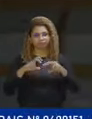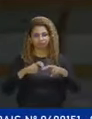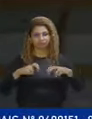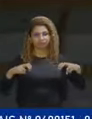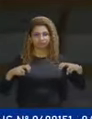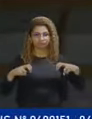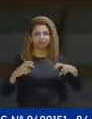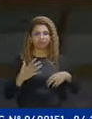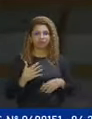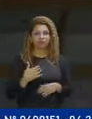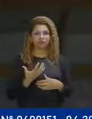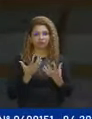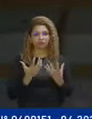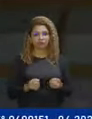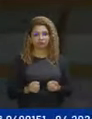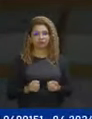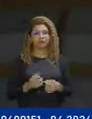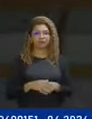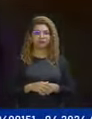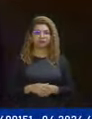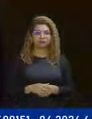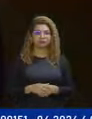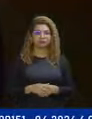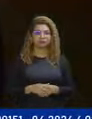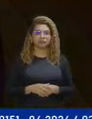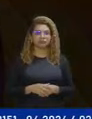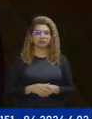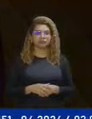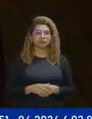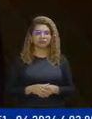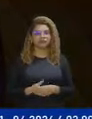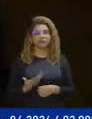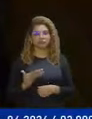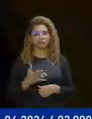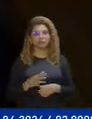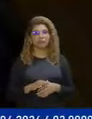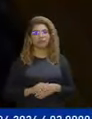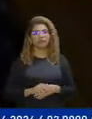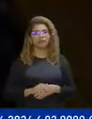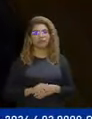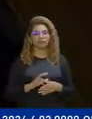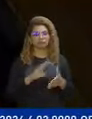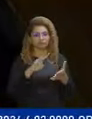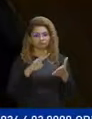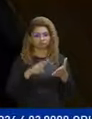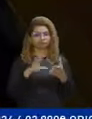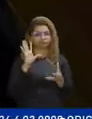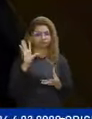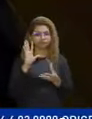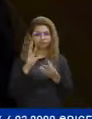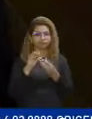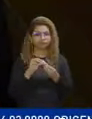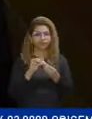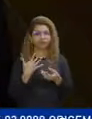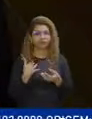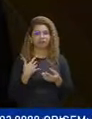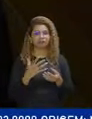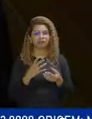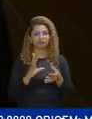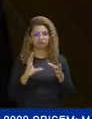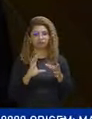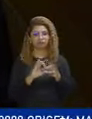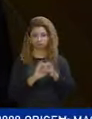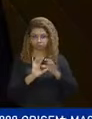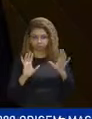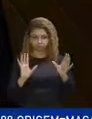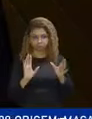parecer. Pode prosseguir, excelência. Conforme relatado, trata-se de pedido de regularização de contas relativas às eleições